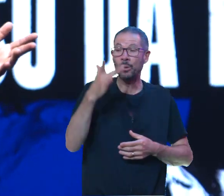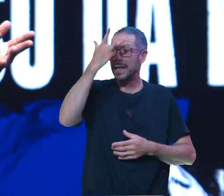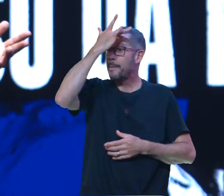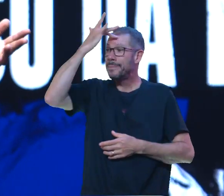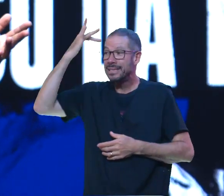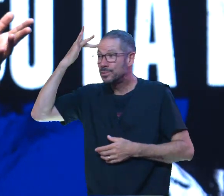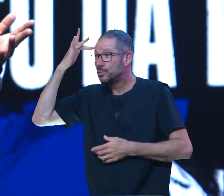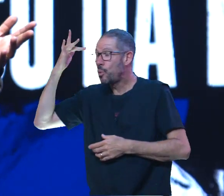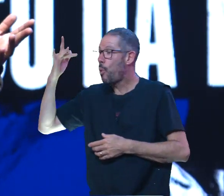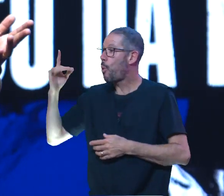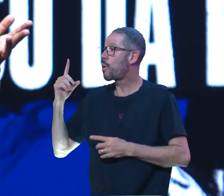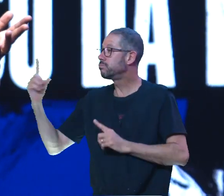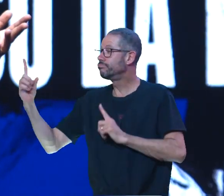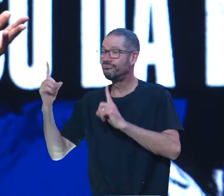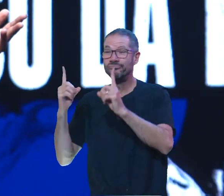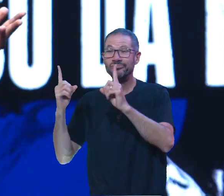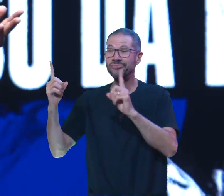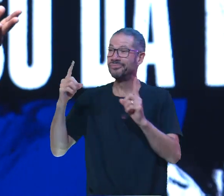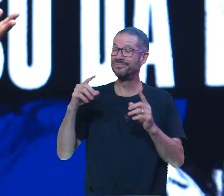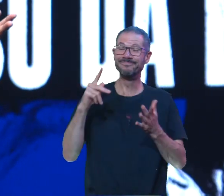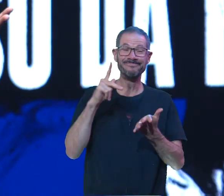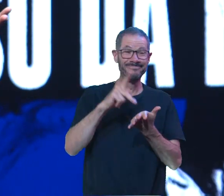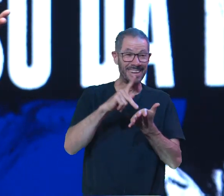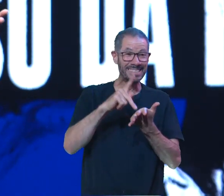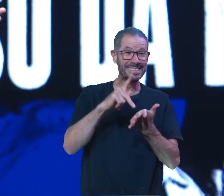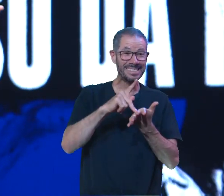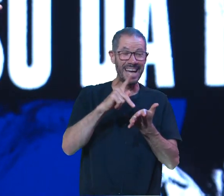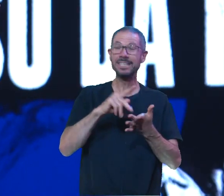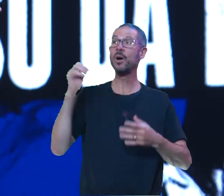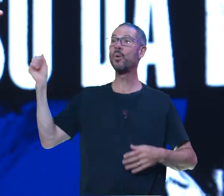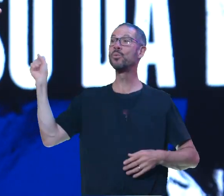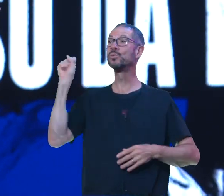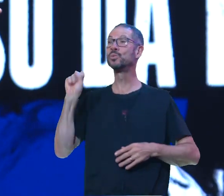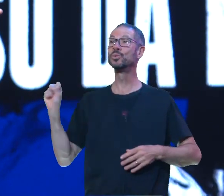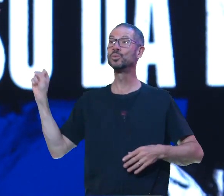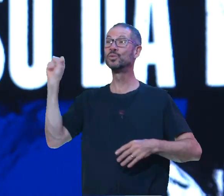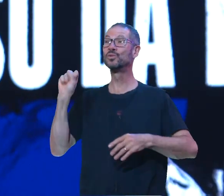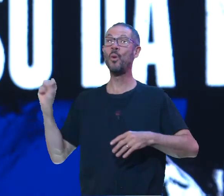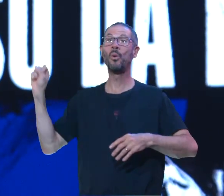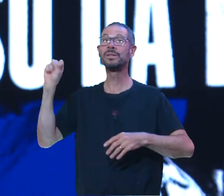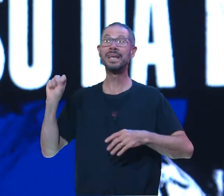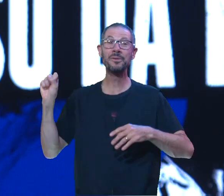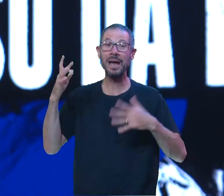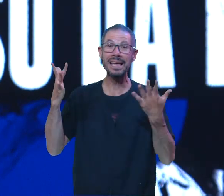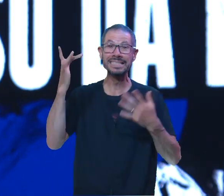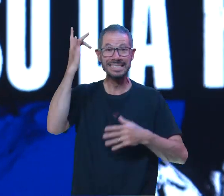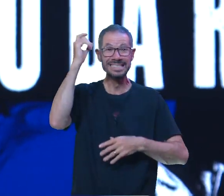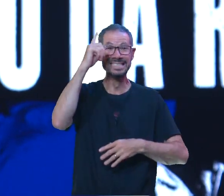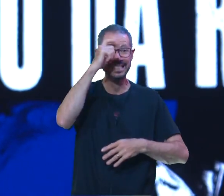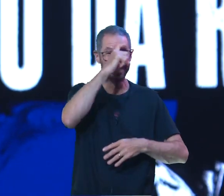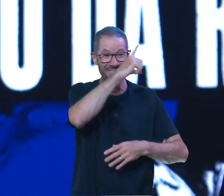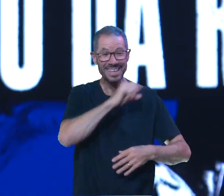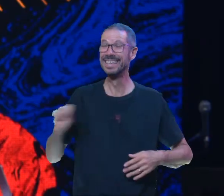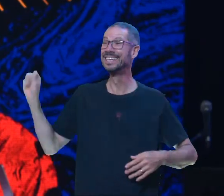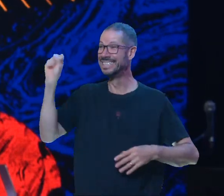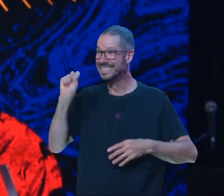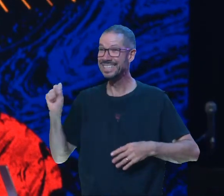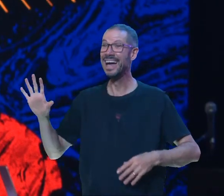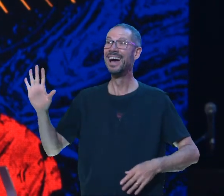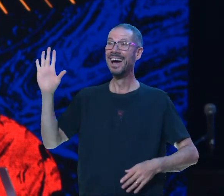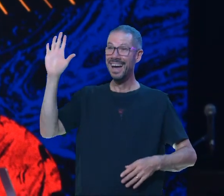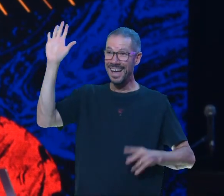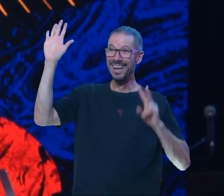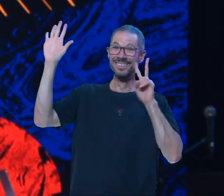na face da terra. É ou não é verdade, gente? Cadê os solteiros aí? Não está fácil, né, meu irmão? Ô, Senhor, levanta mais alto para o pessoal poder